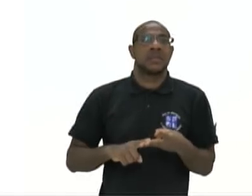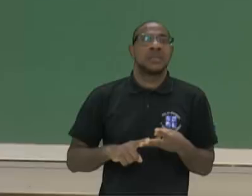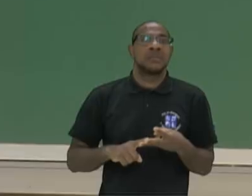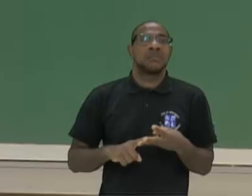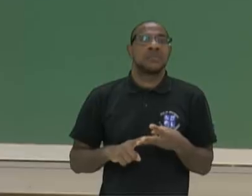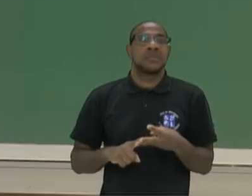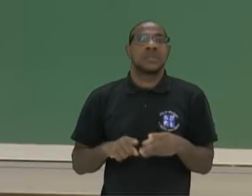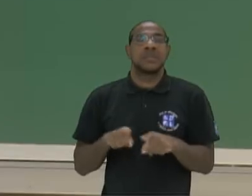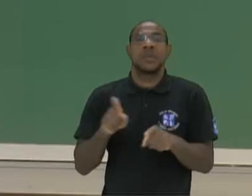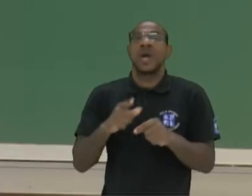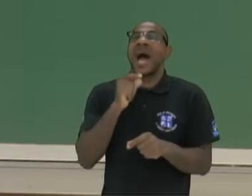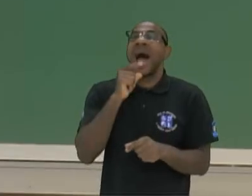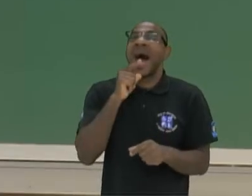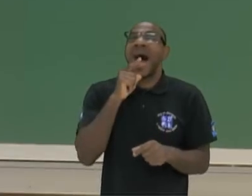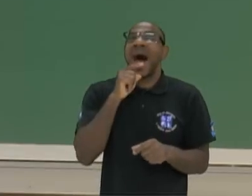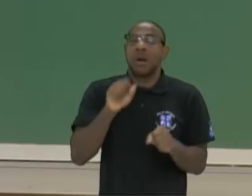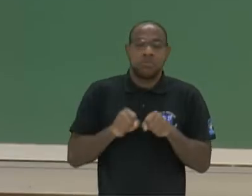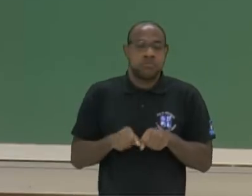água.